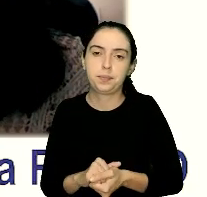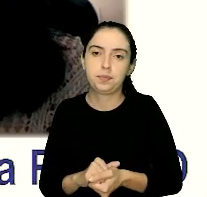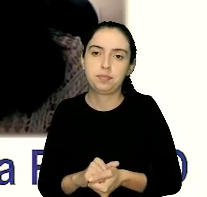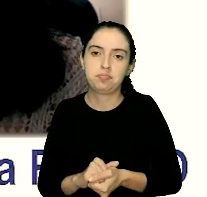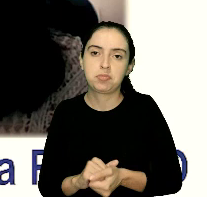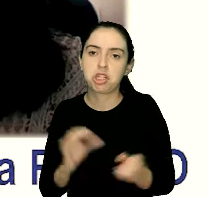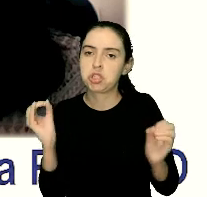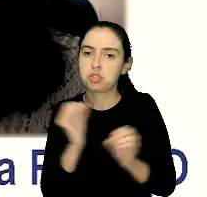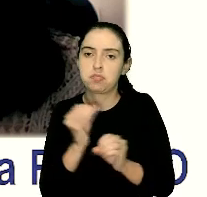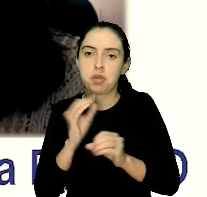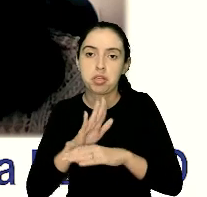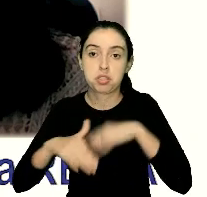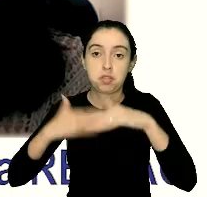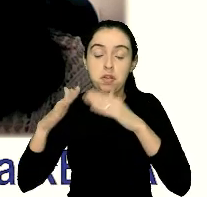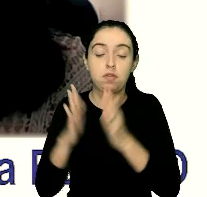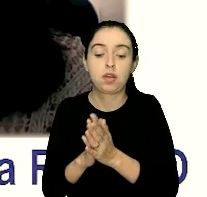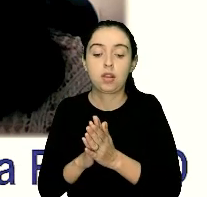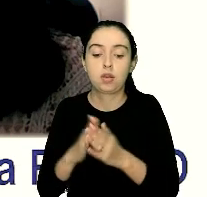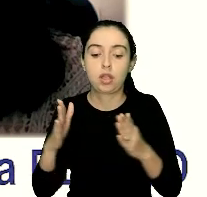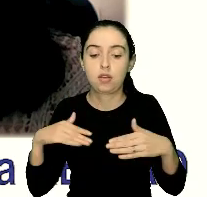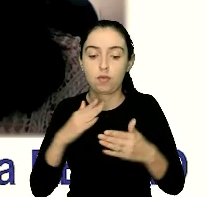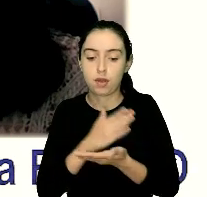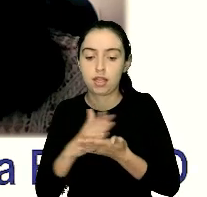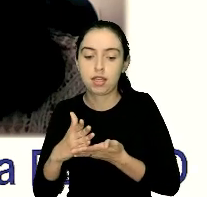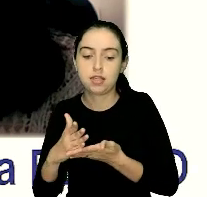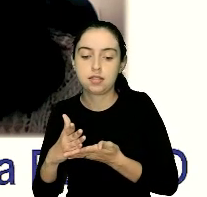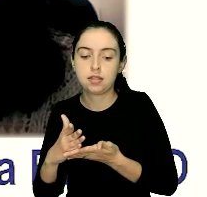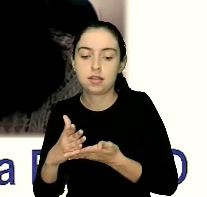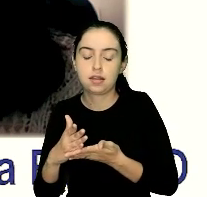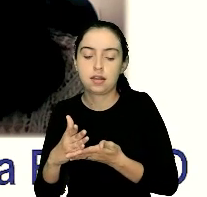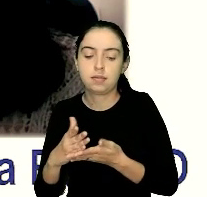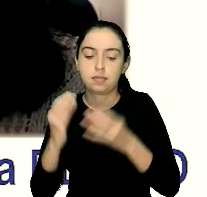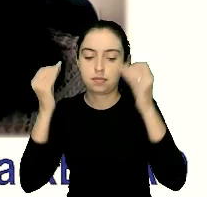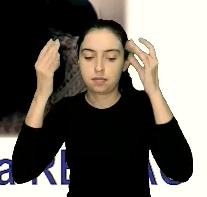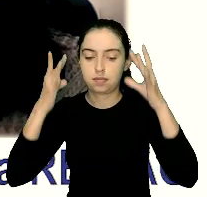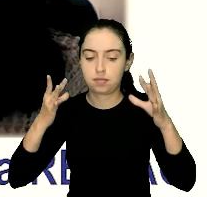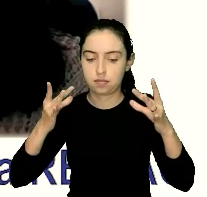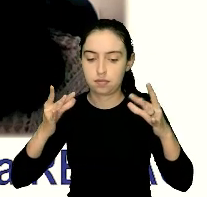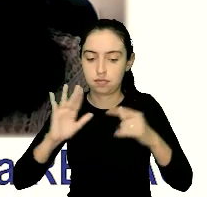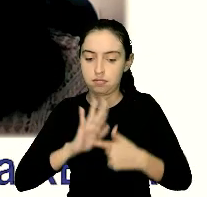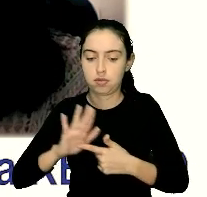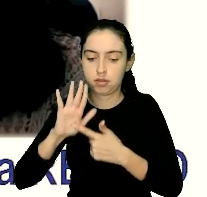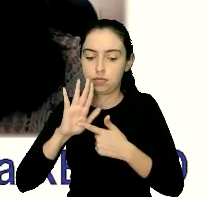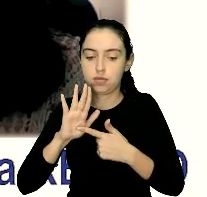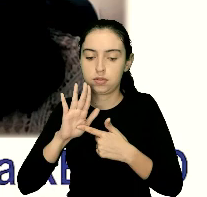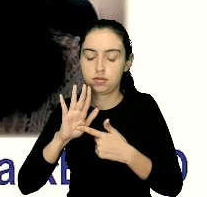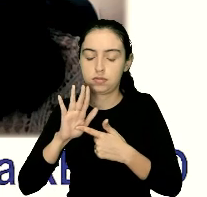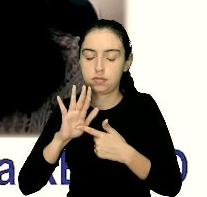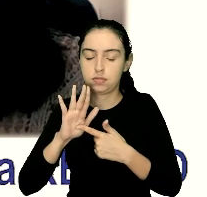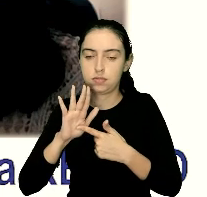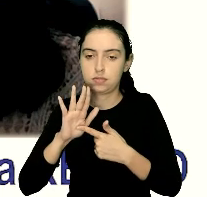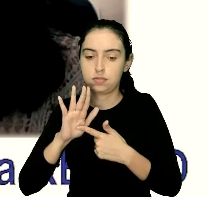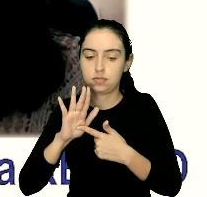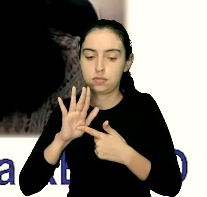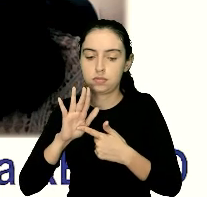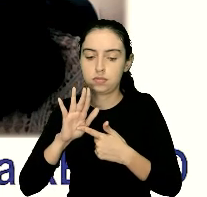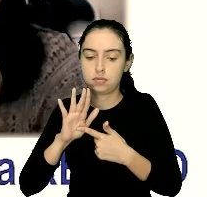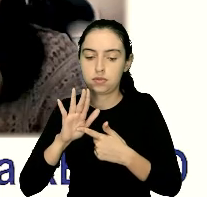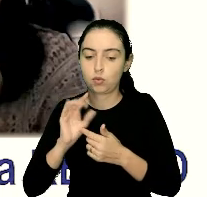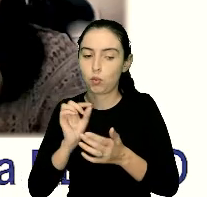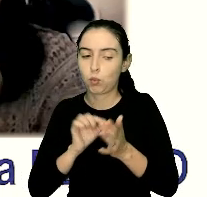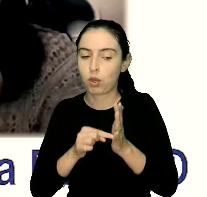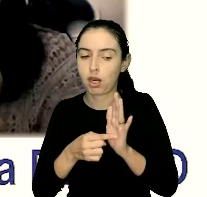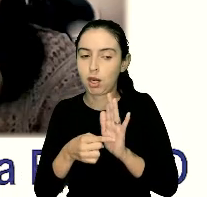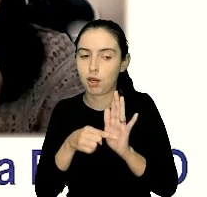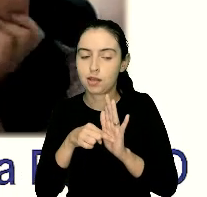vou começar a fazer a minha projeção, né? A minha colinha que está no PowerPoint, e